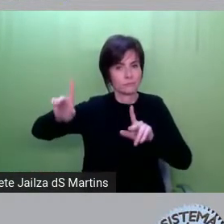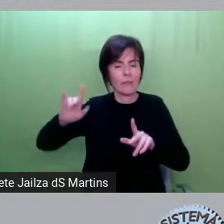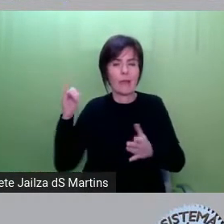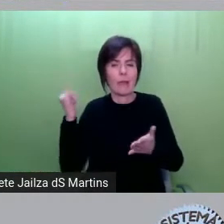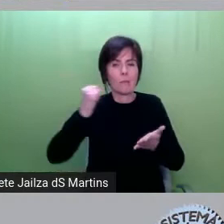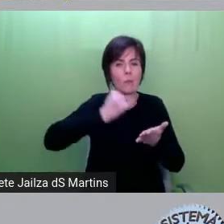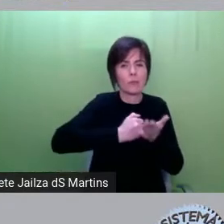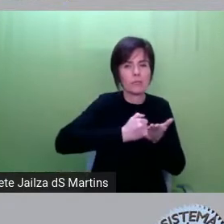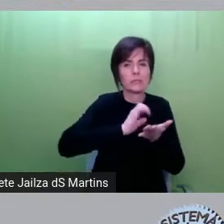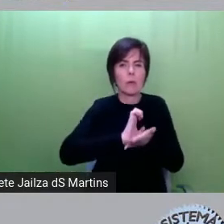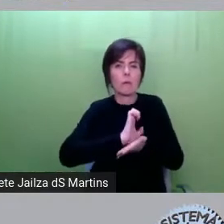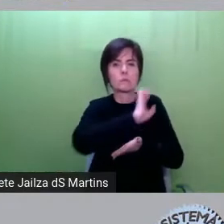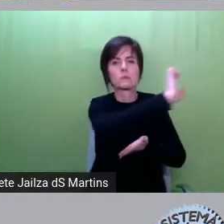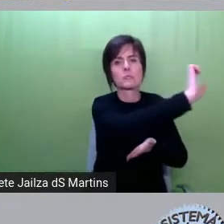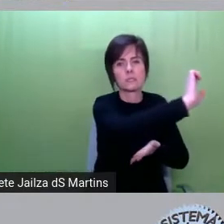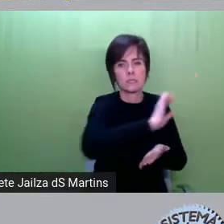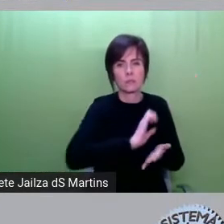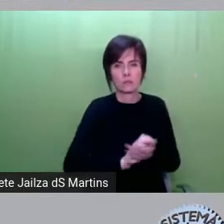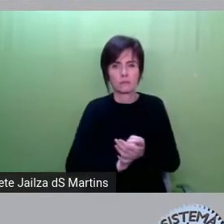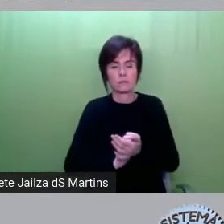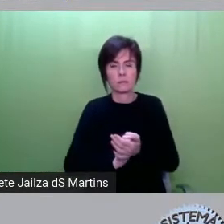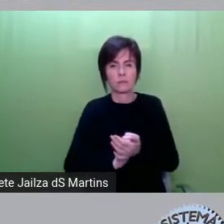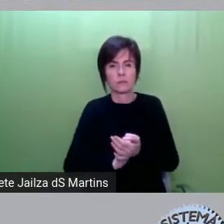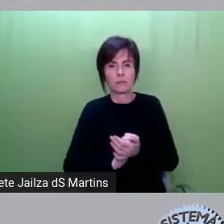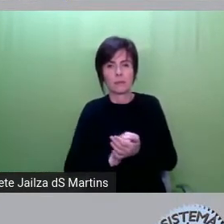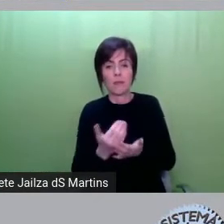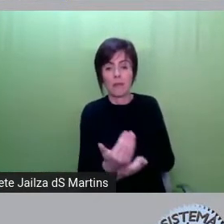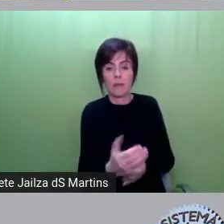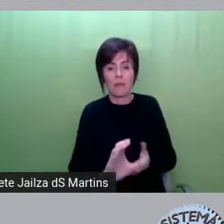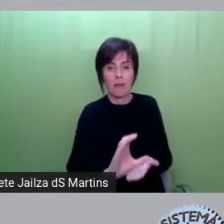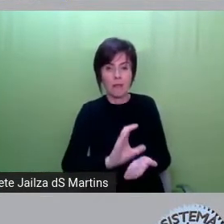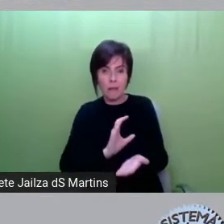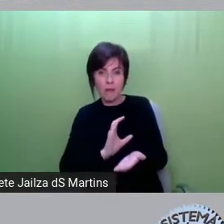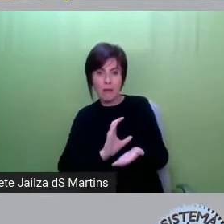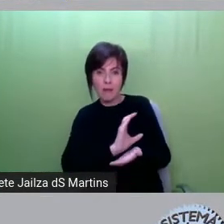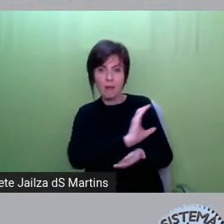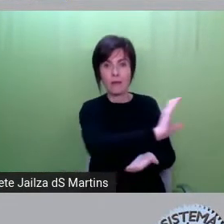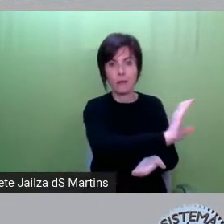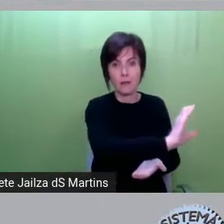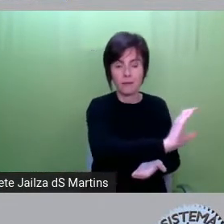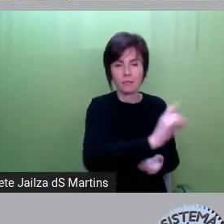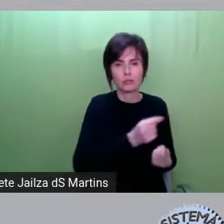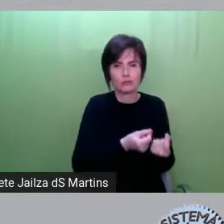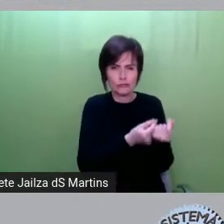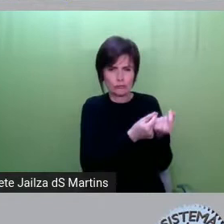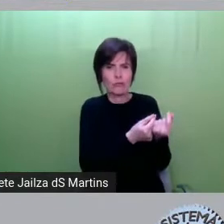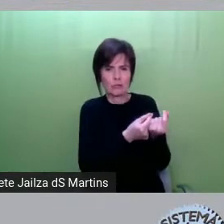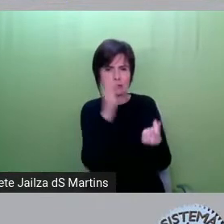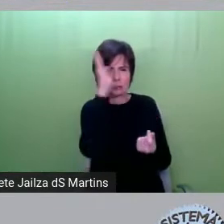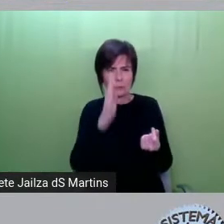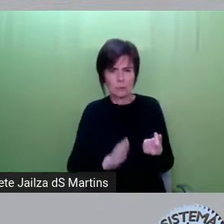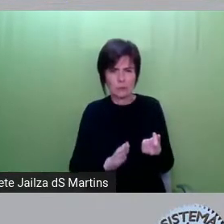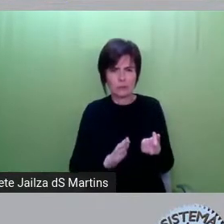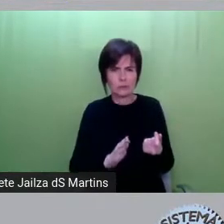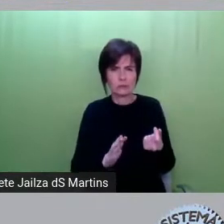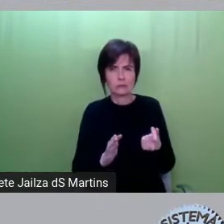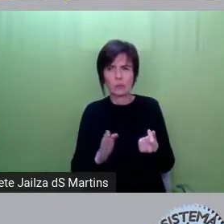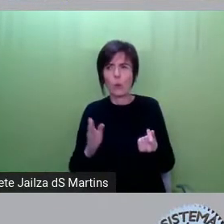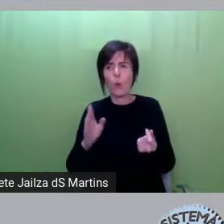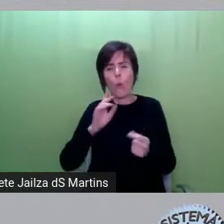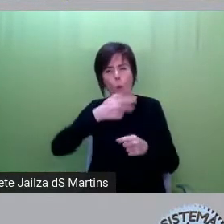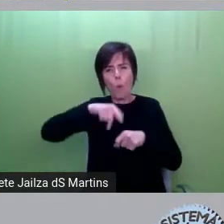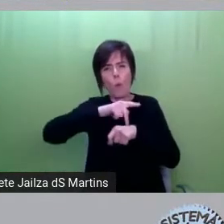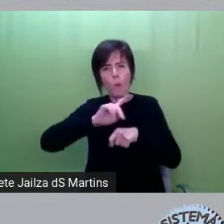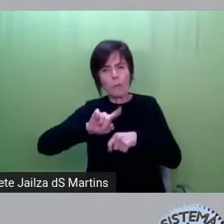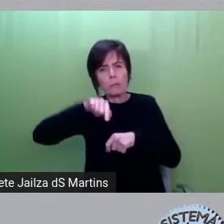importações, exportações, entrada e saída de recursos para investimento estrangeiro direto,